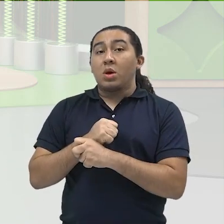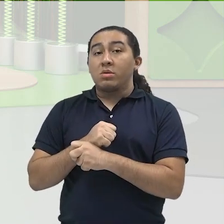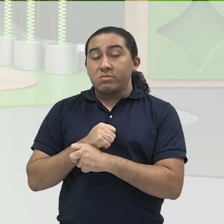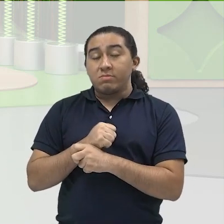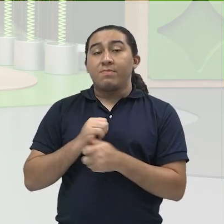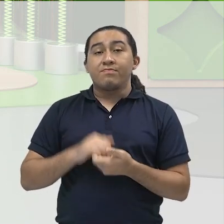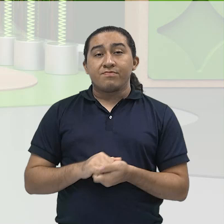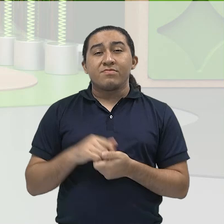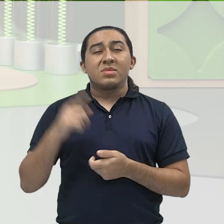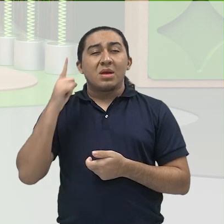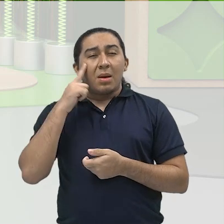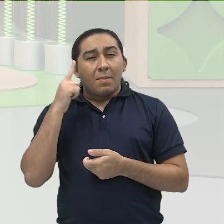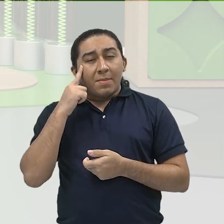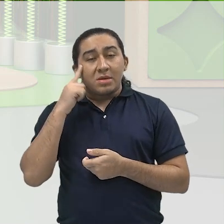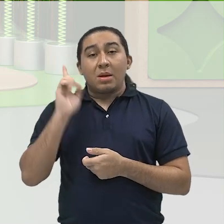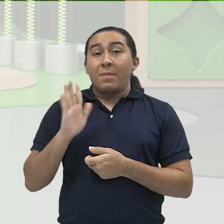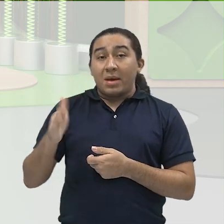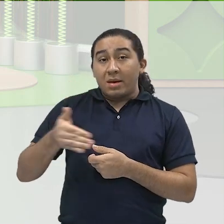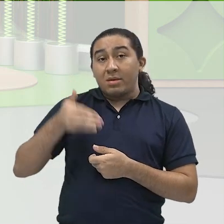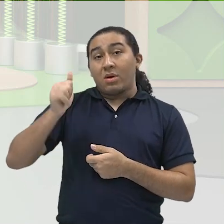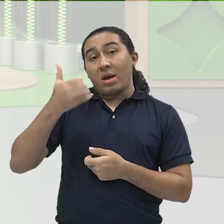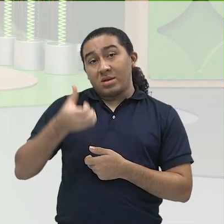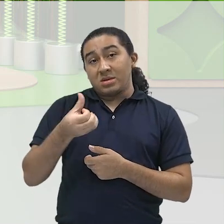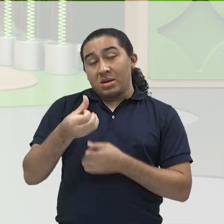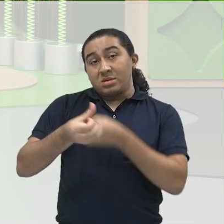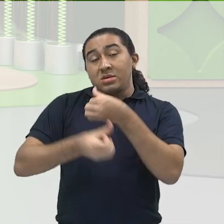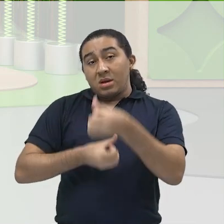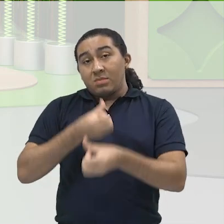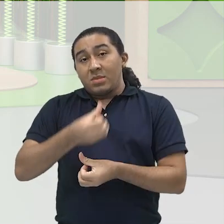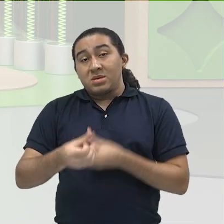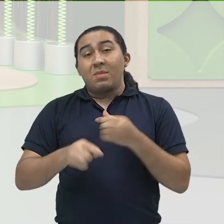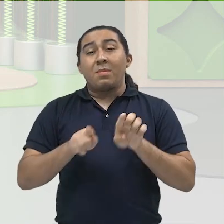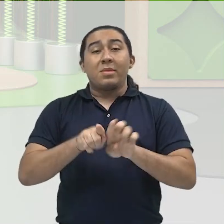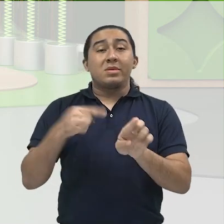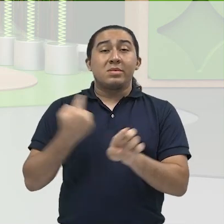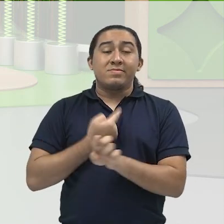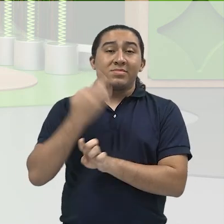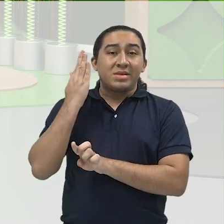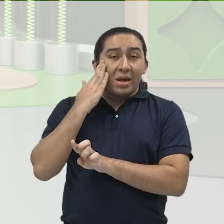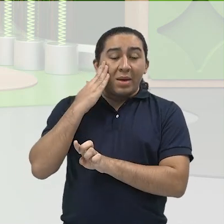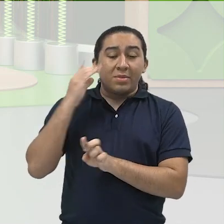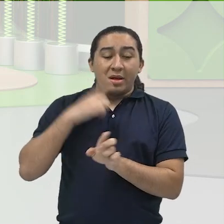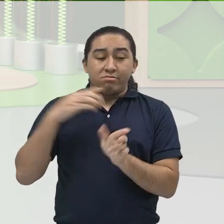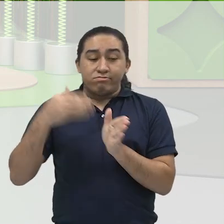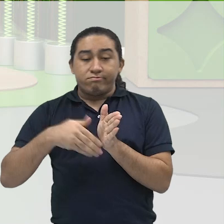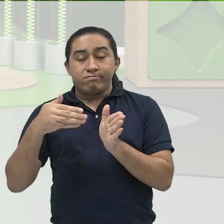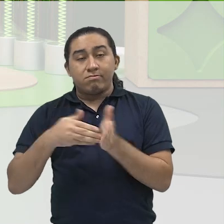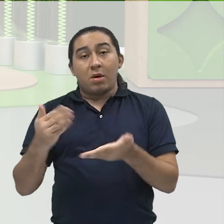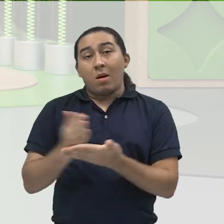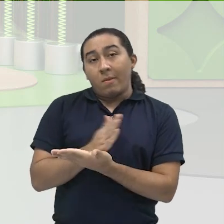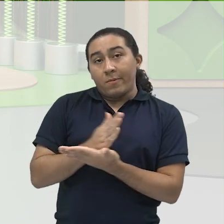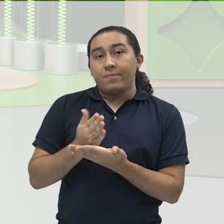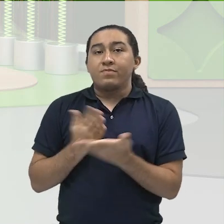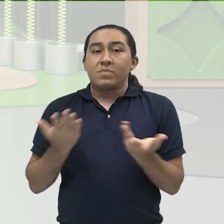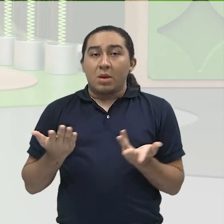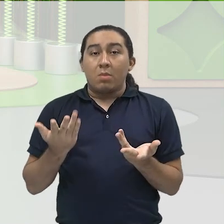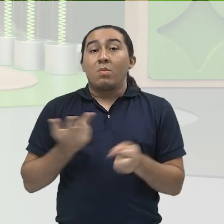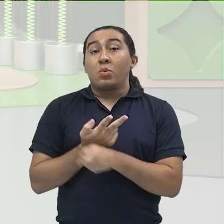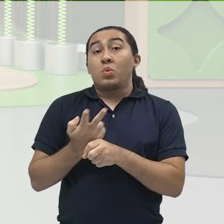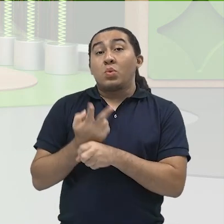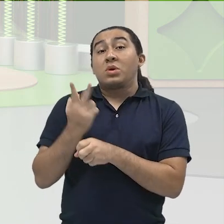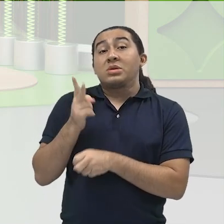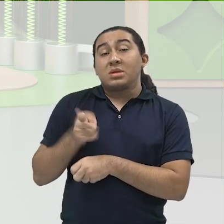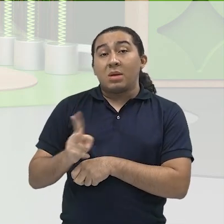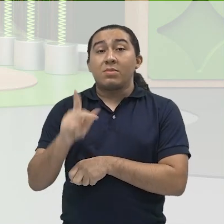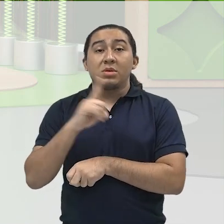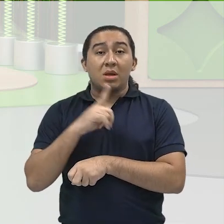que fosse a cada 6 meses, mas a gente sabe que é difícil muitas vezes o acesso, né, à rede pública. Então, procure fazer, estar